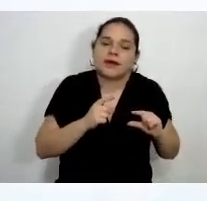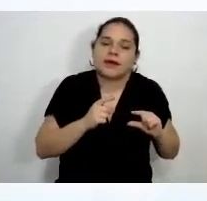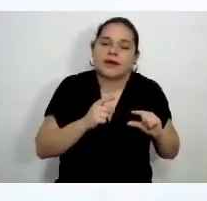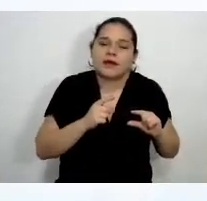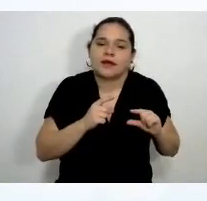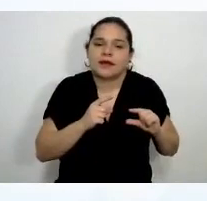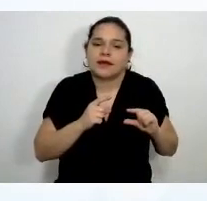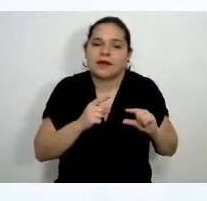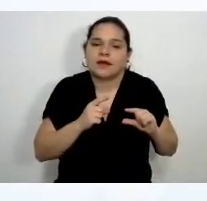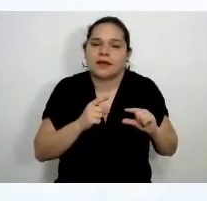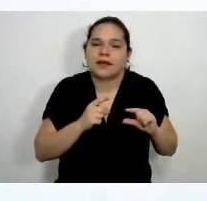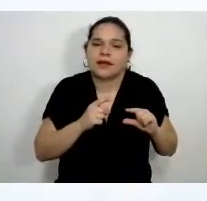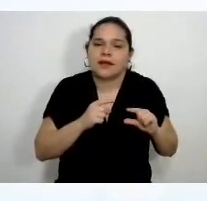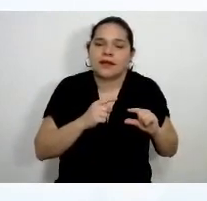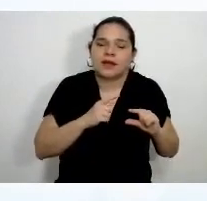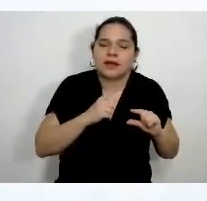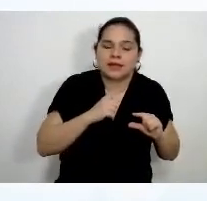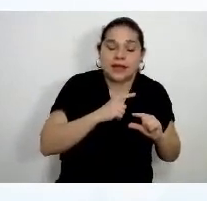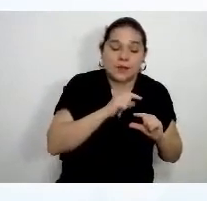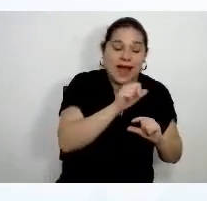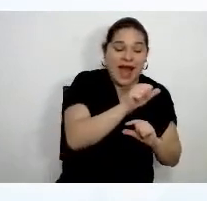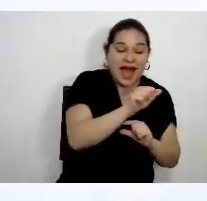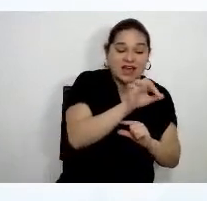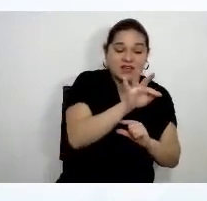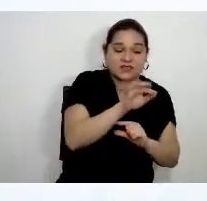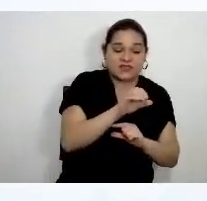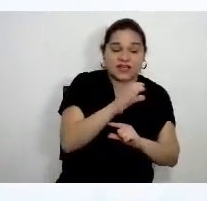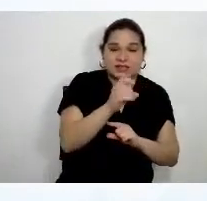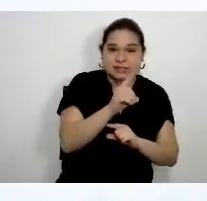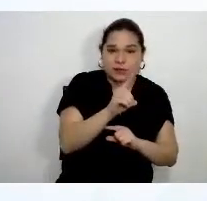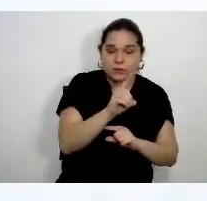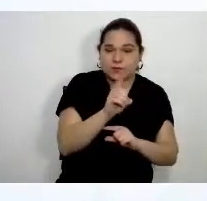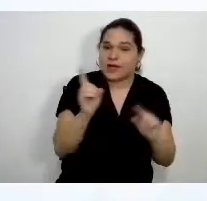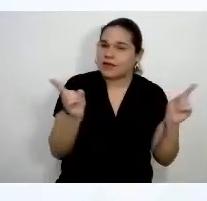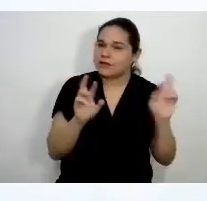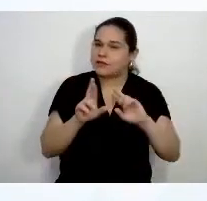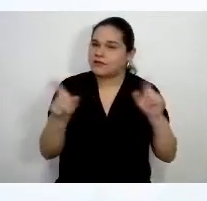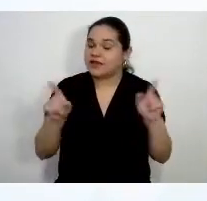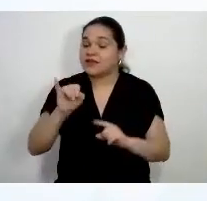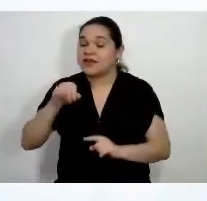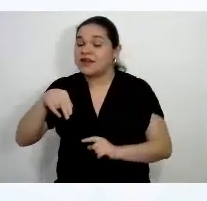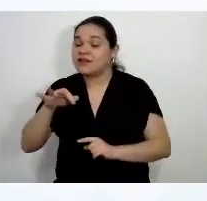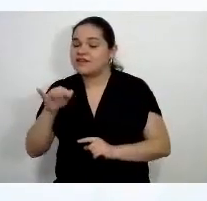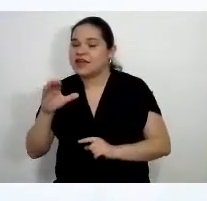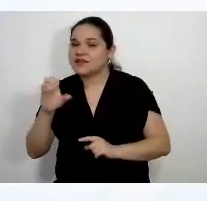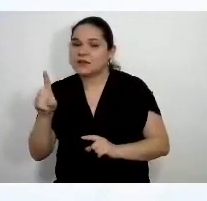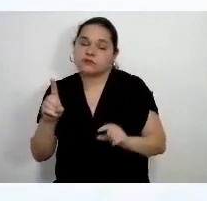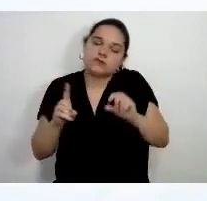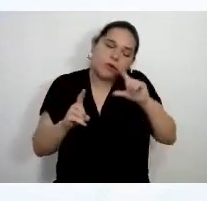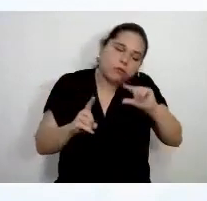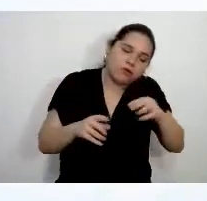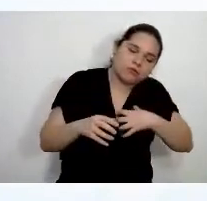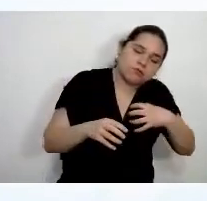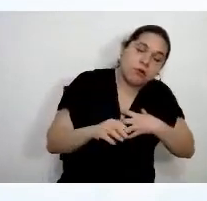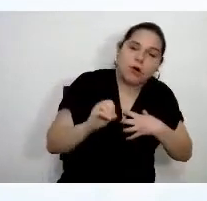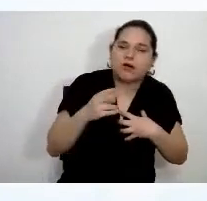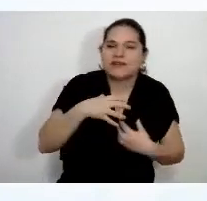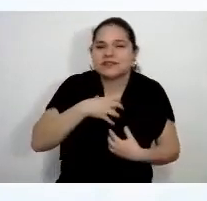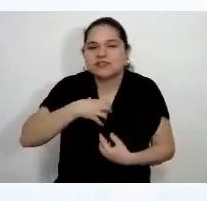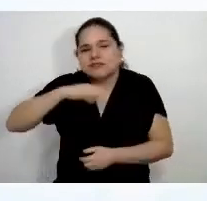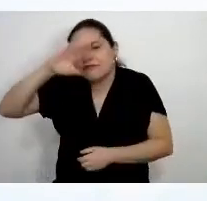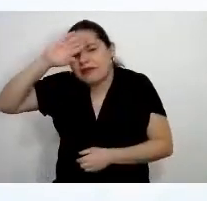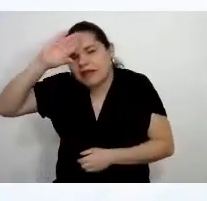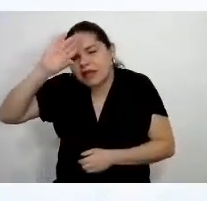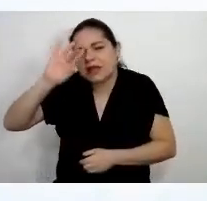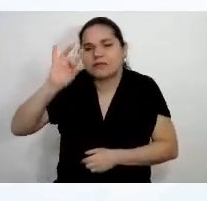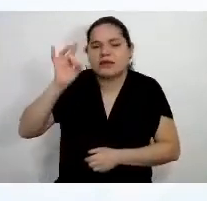uma afecção e não uma infecção, ou seja, você adquire o vírus, desenvolve e não sente nada, ou vai sentir só uma febrezinha, uma